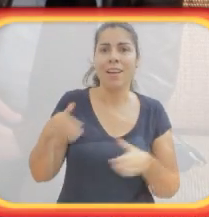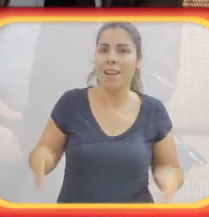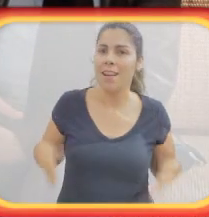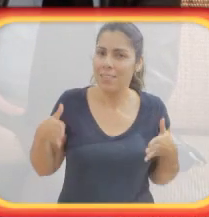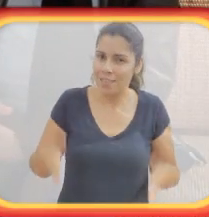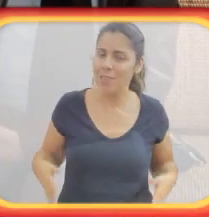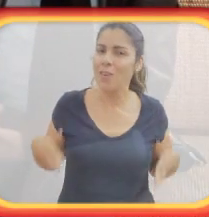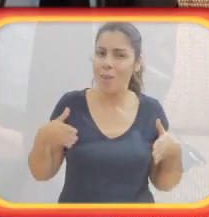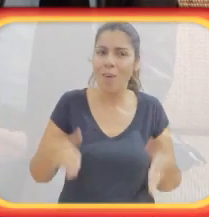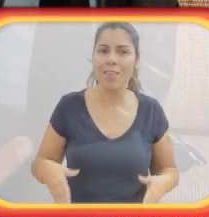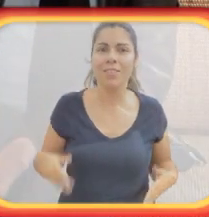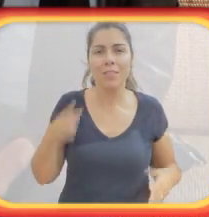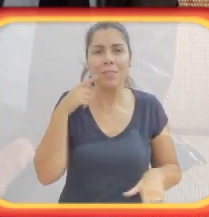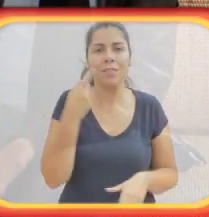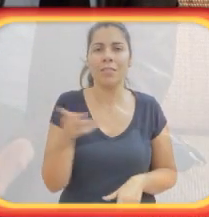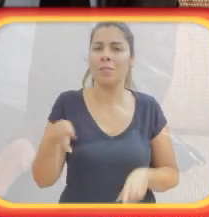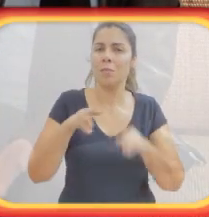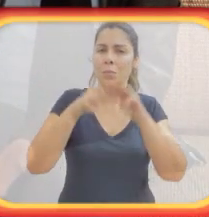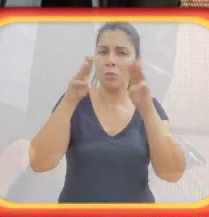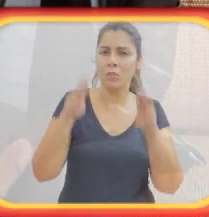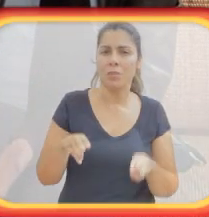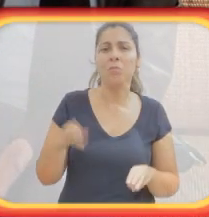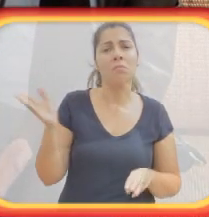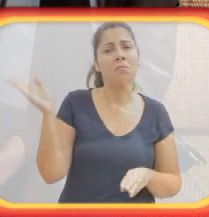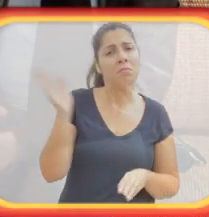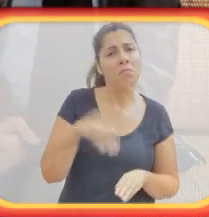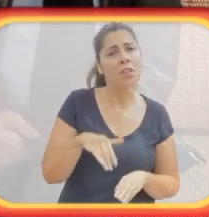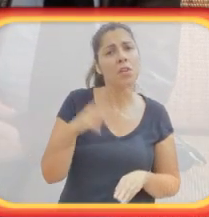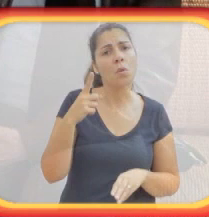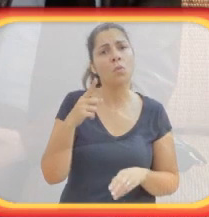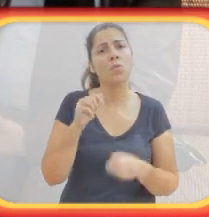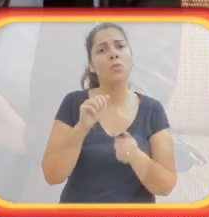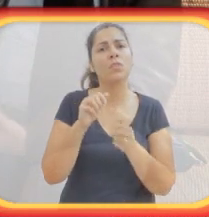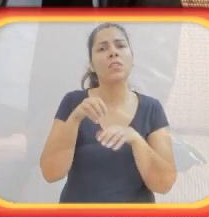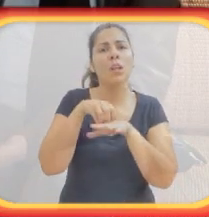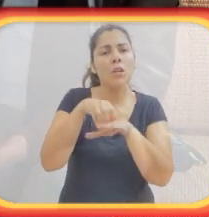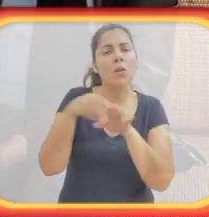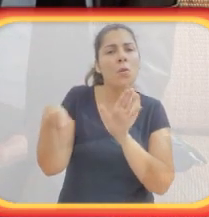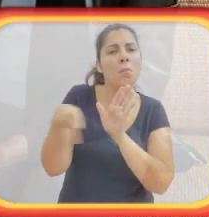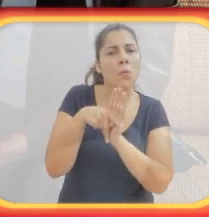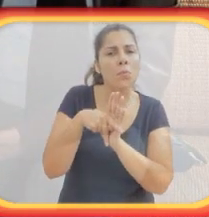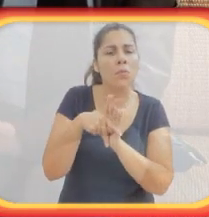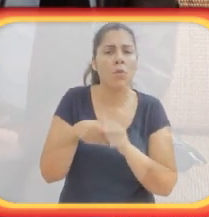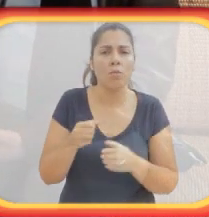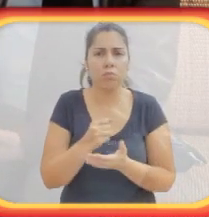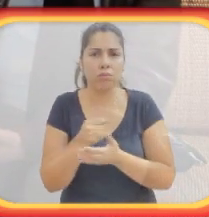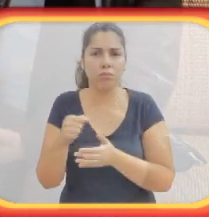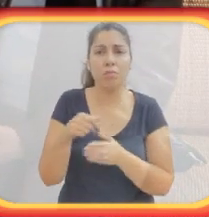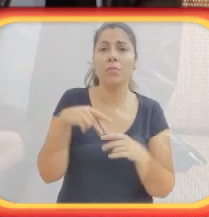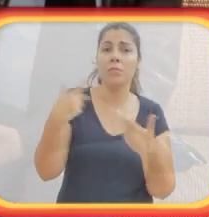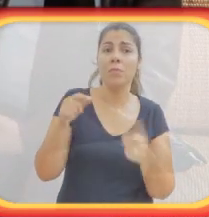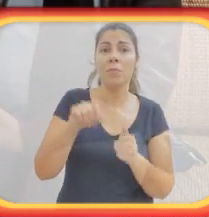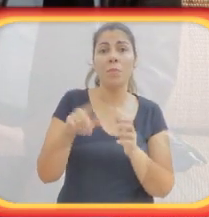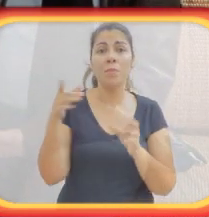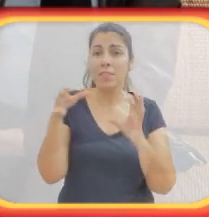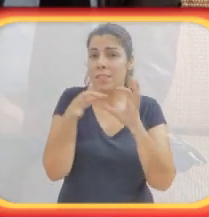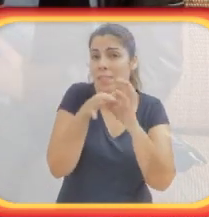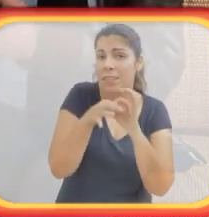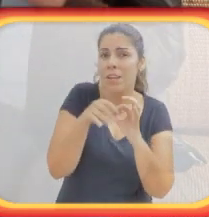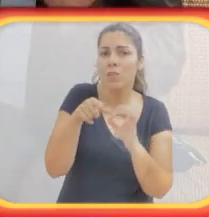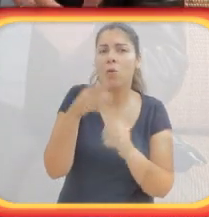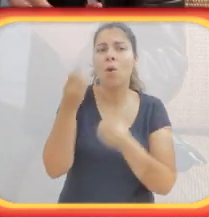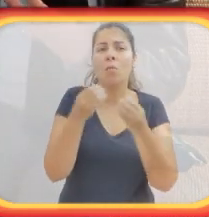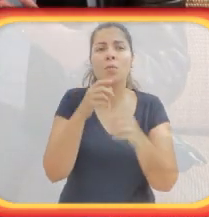aí quem se desloca em cadeira de rodas é complicado. E então